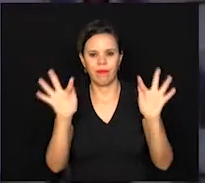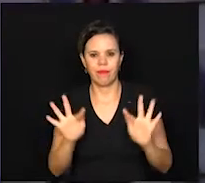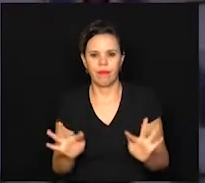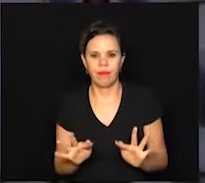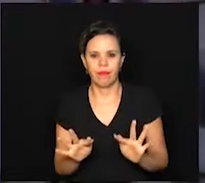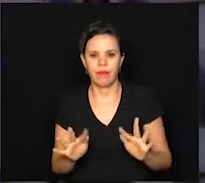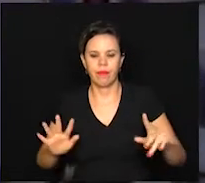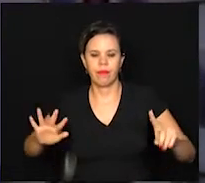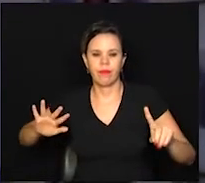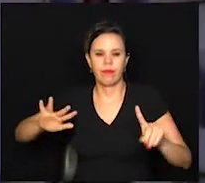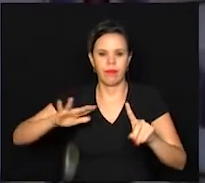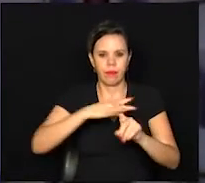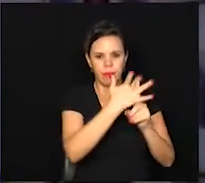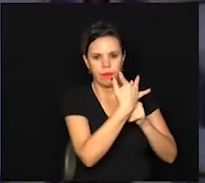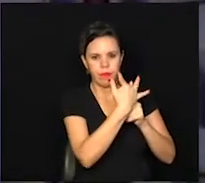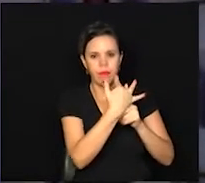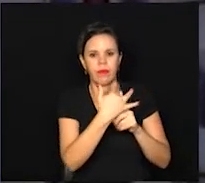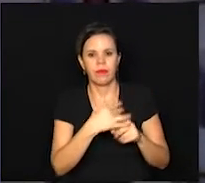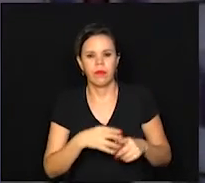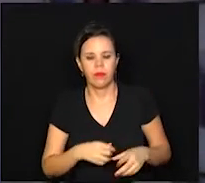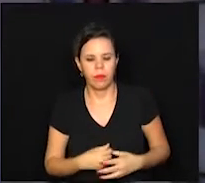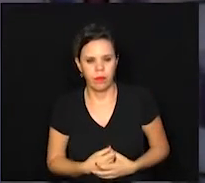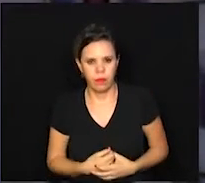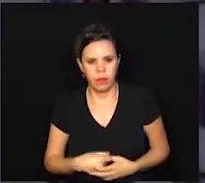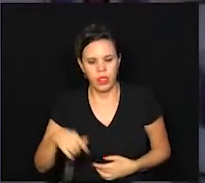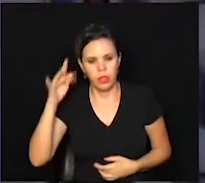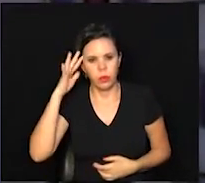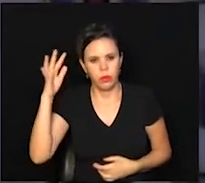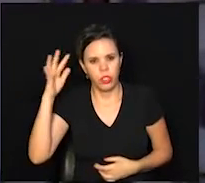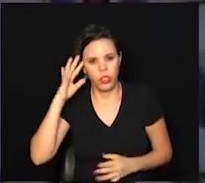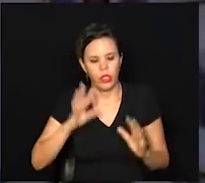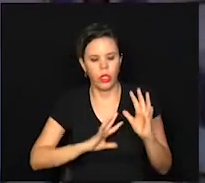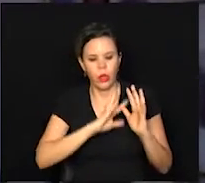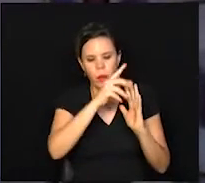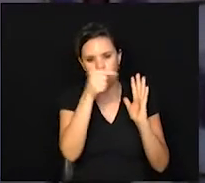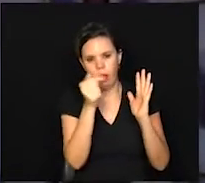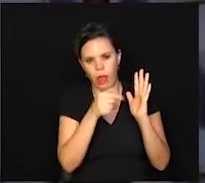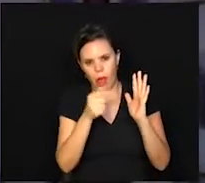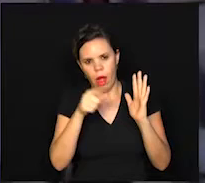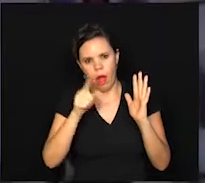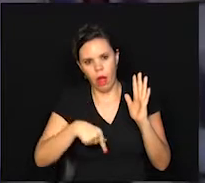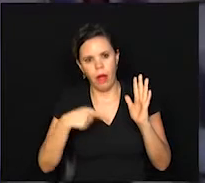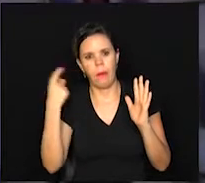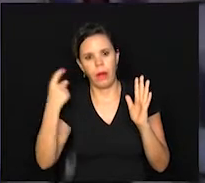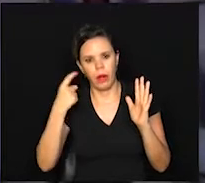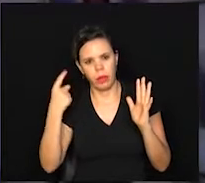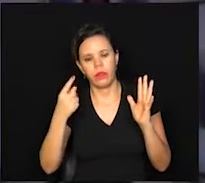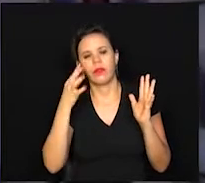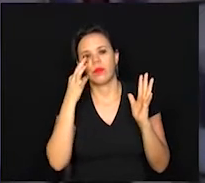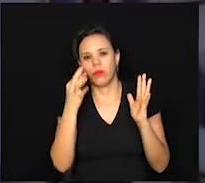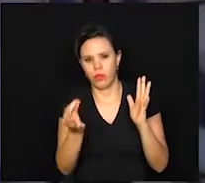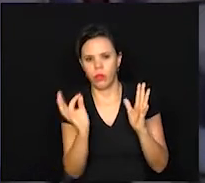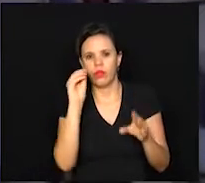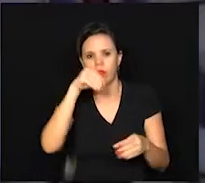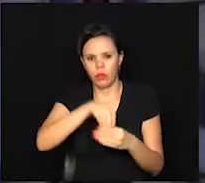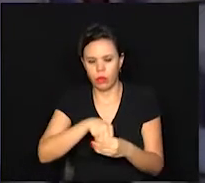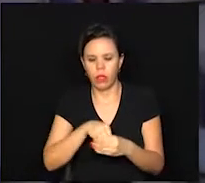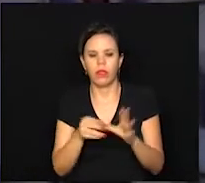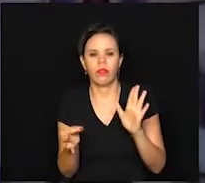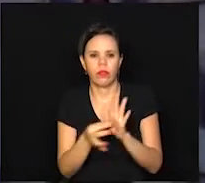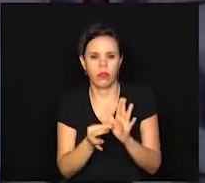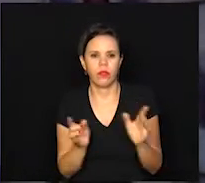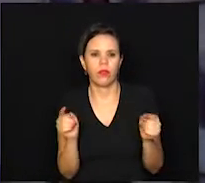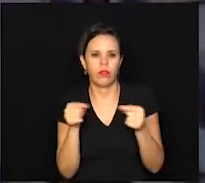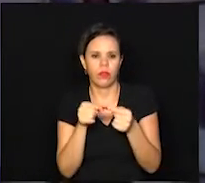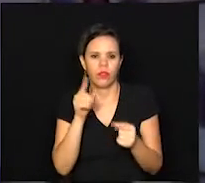de cidadania. Então, eu imaginaria que a questão ambiental teria que ser vista com uma preocupação importante dentro dessa visão de